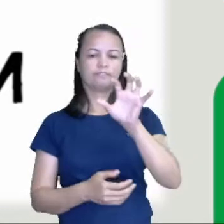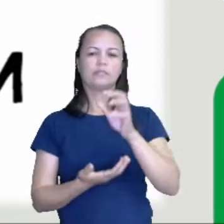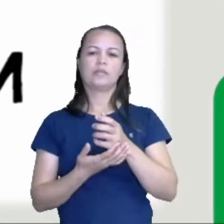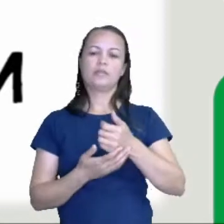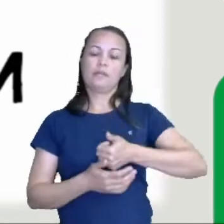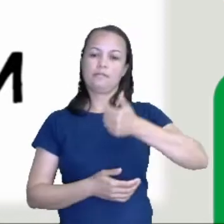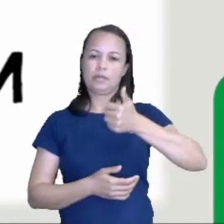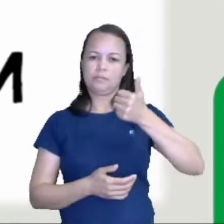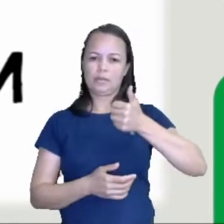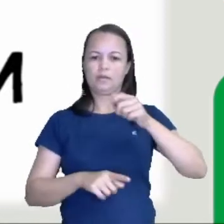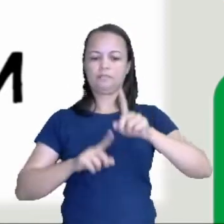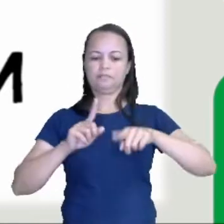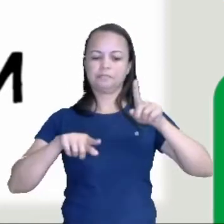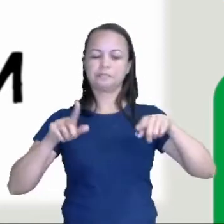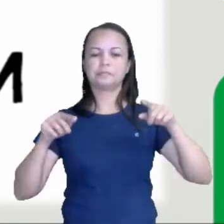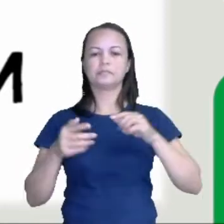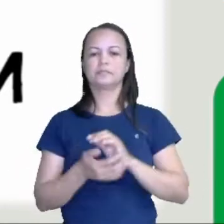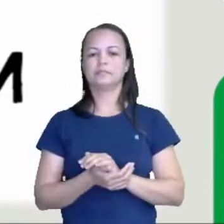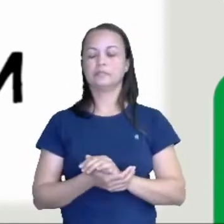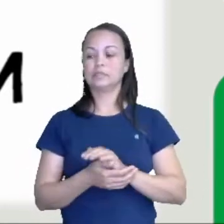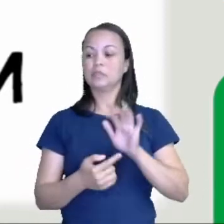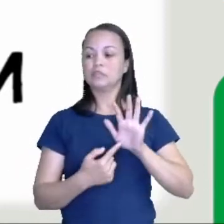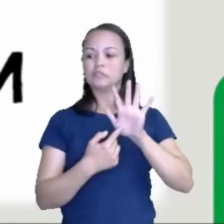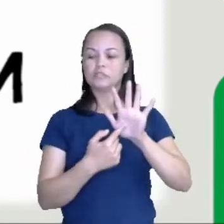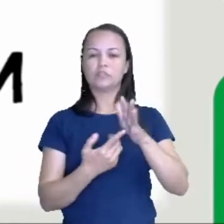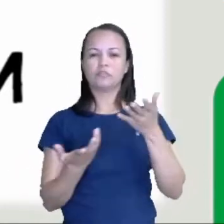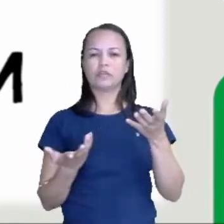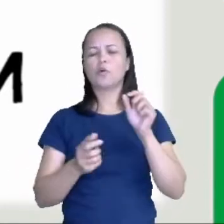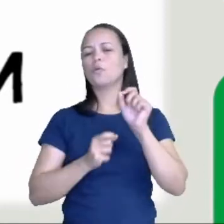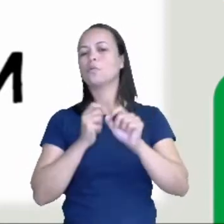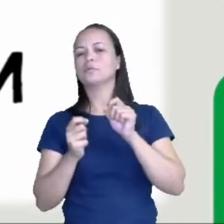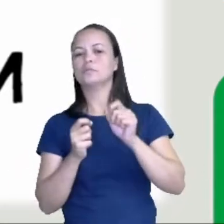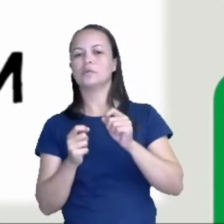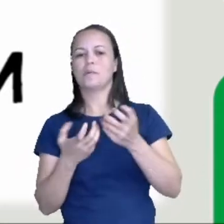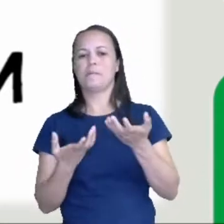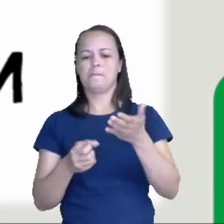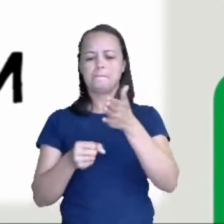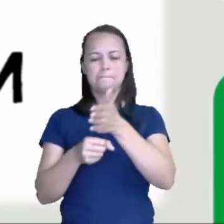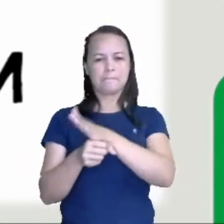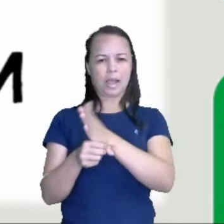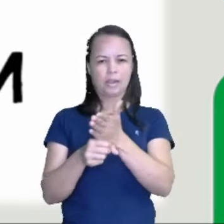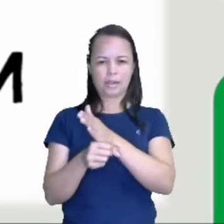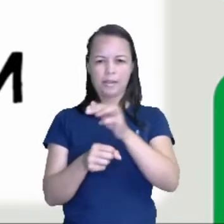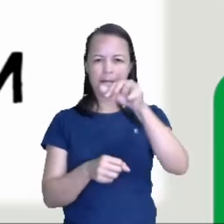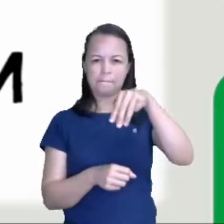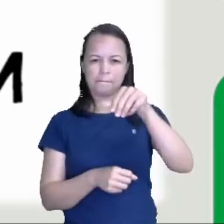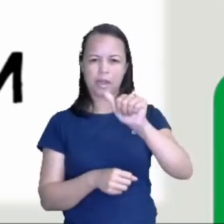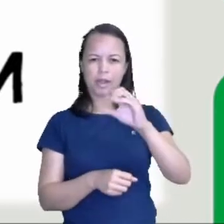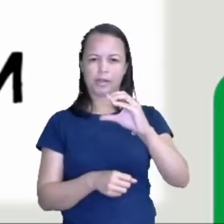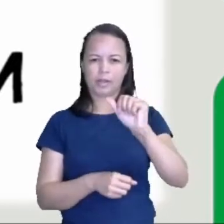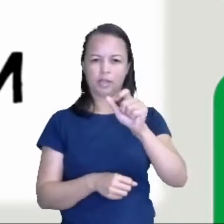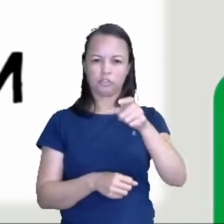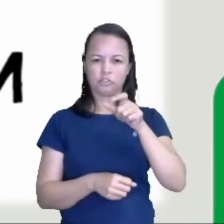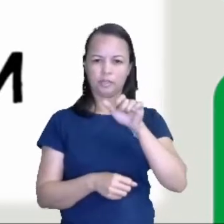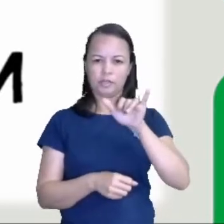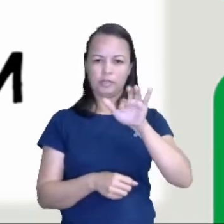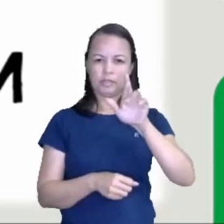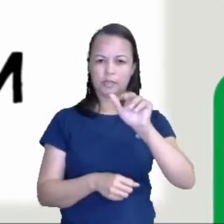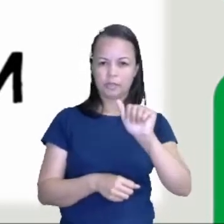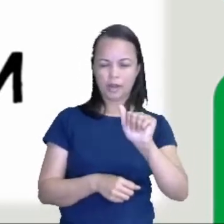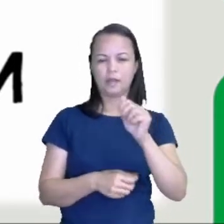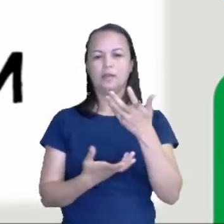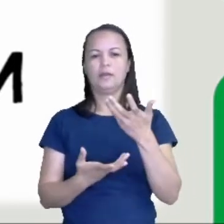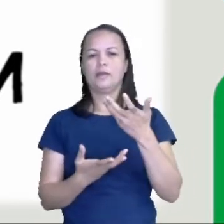primeira variação. Isso aqui que vocês estão vendo aqui, nós conhecemos como macaxeira, mas em outros locais como